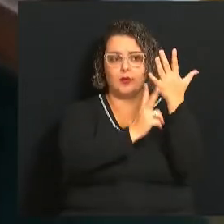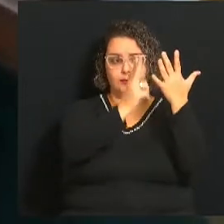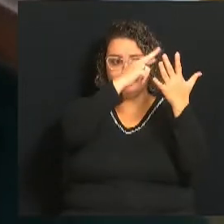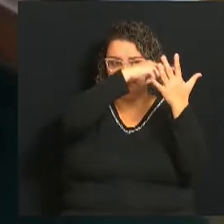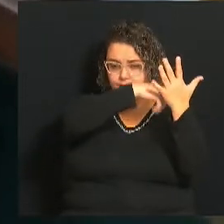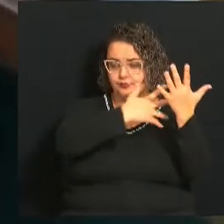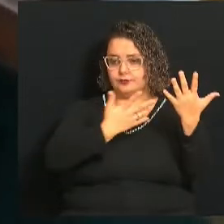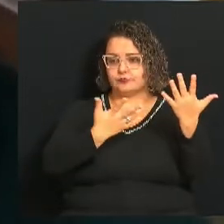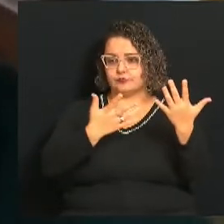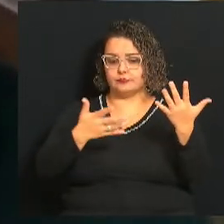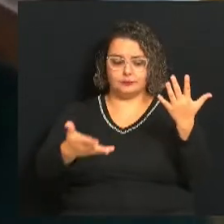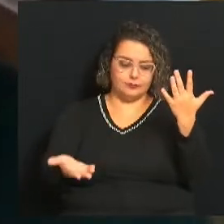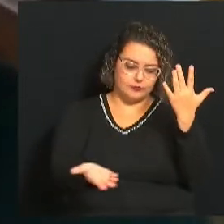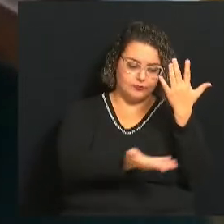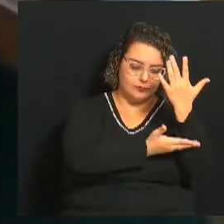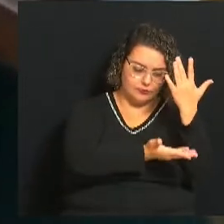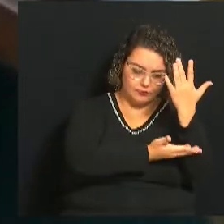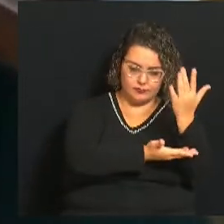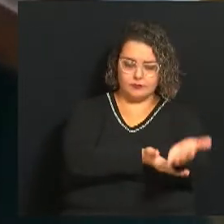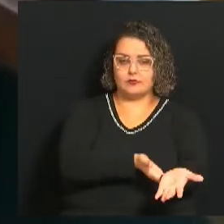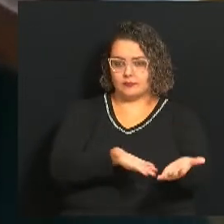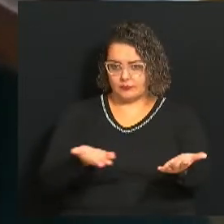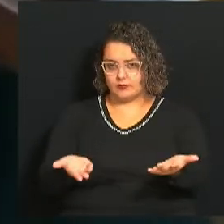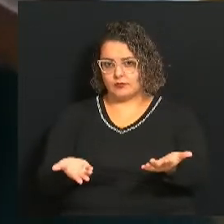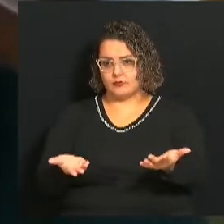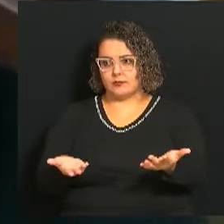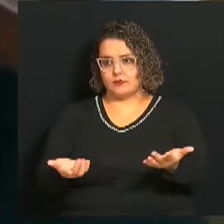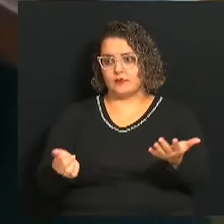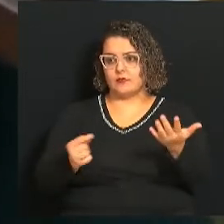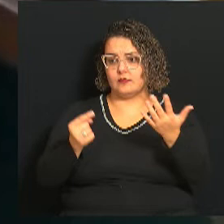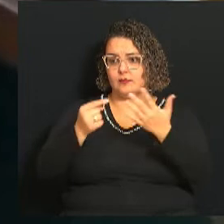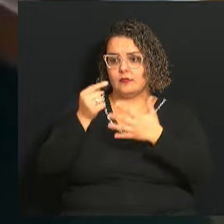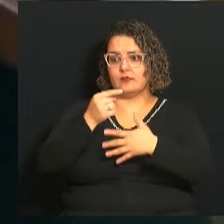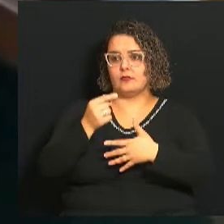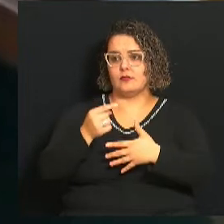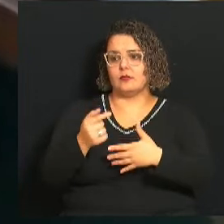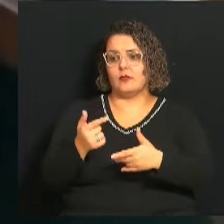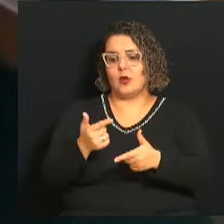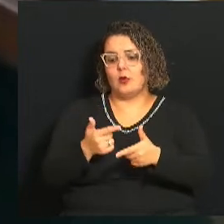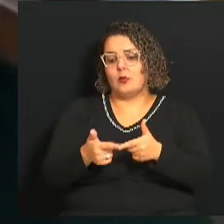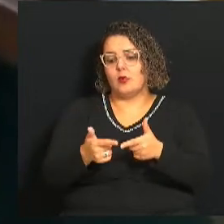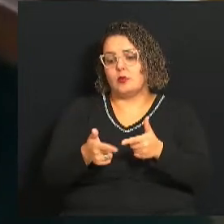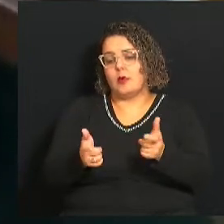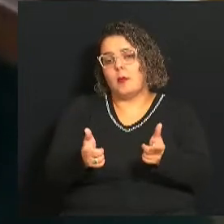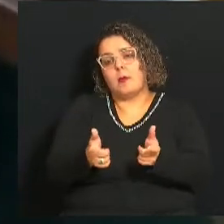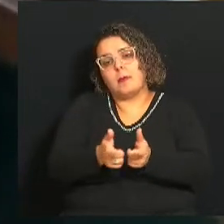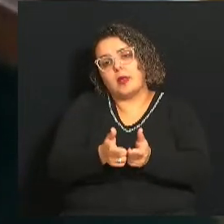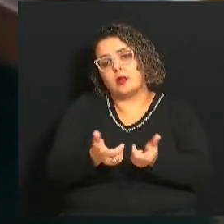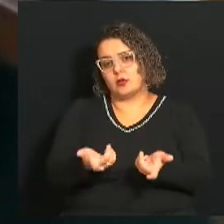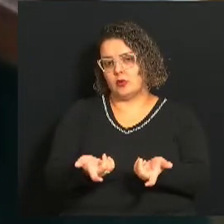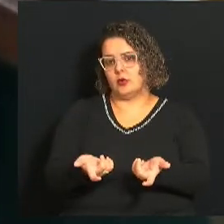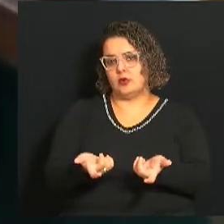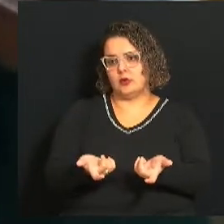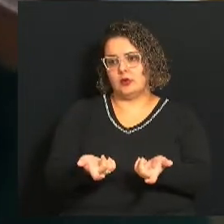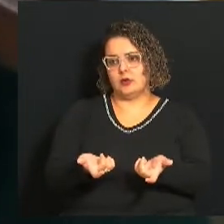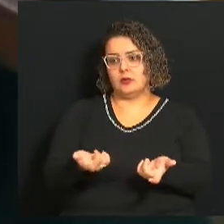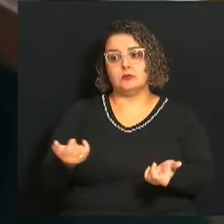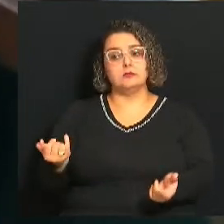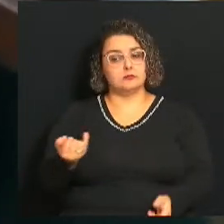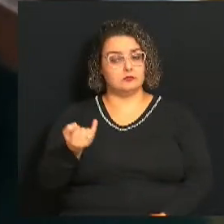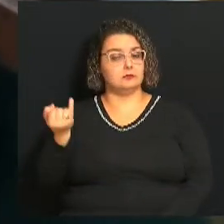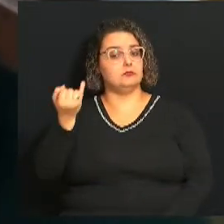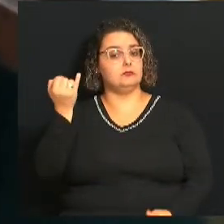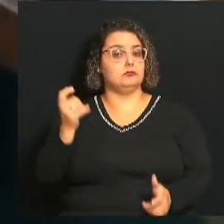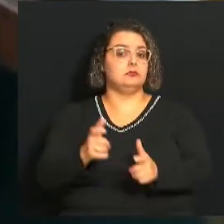árvores por conta desses motivos que nós chamamos menores, né? Dada a importância maior